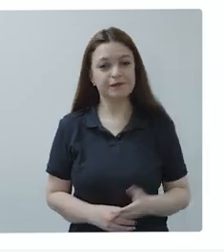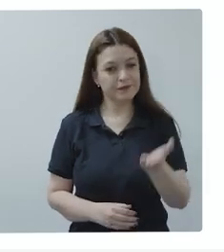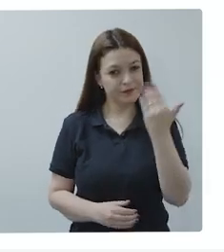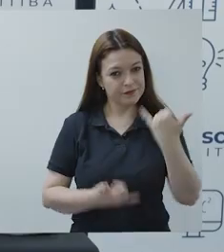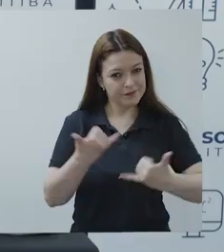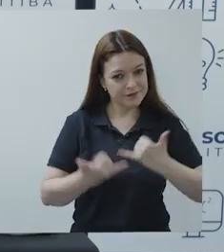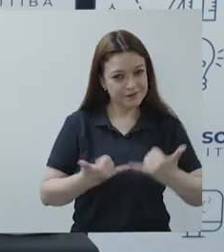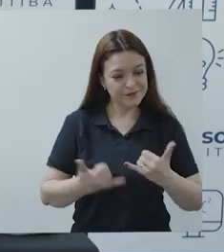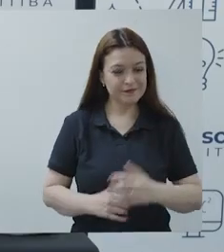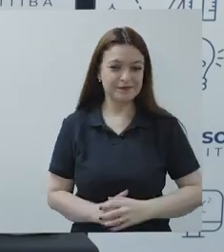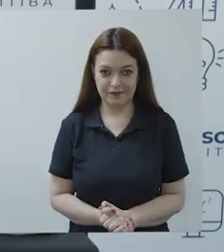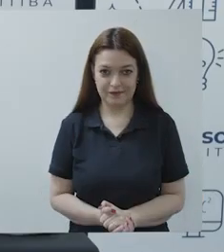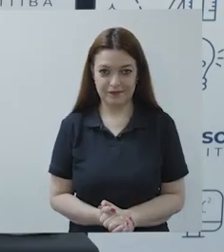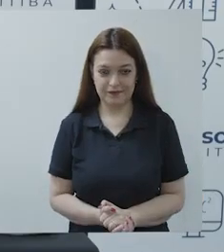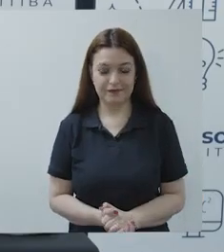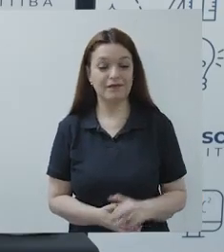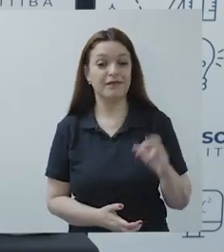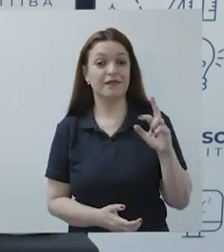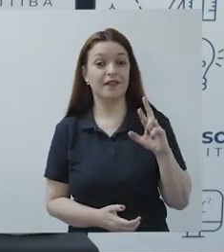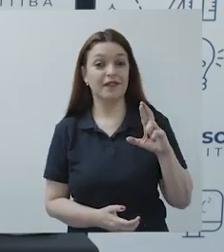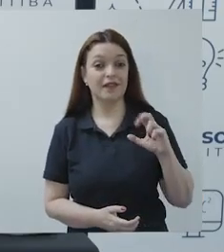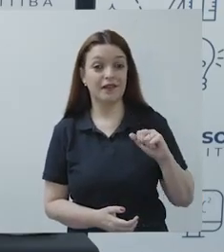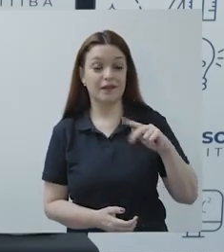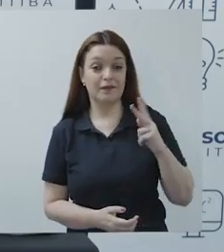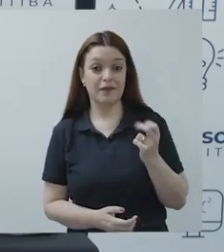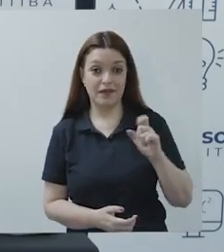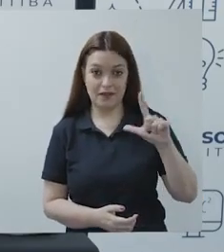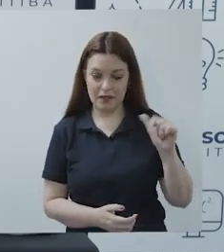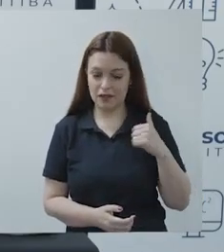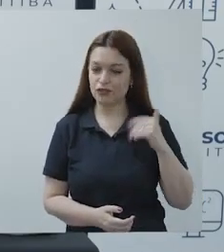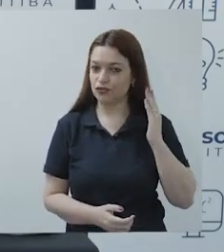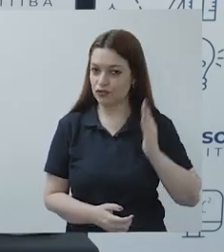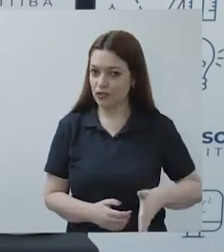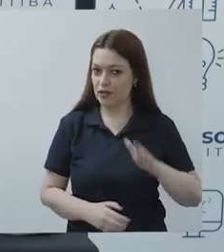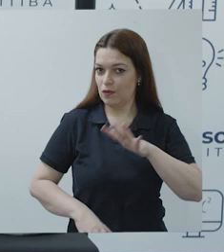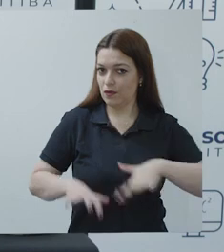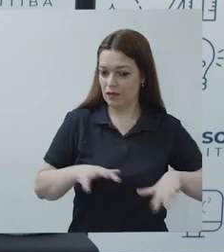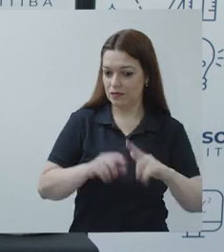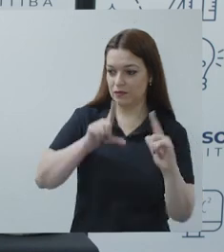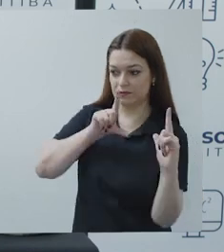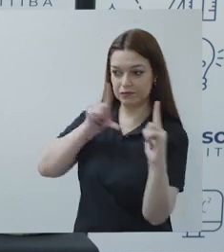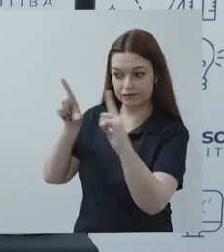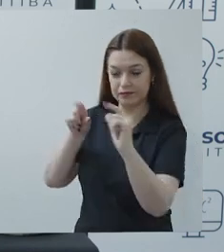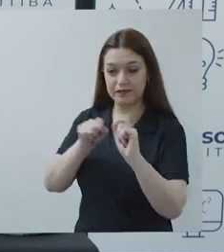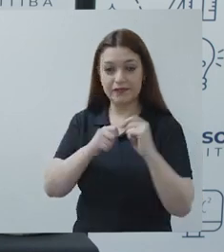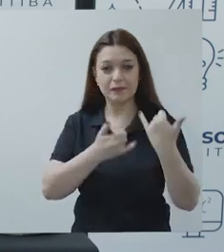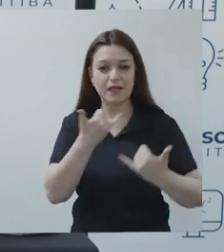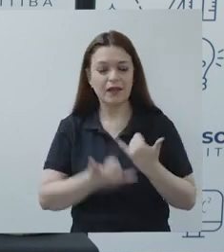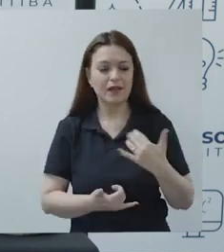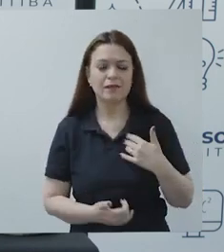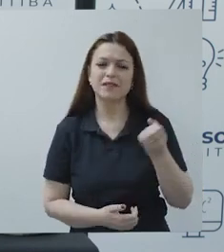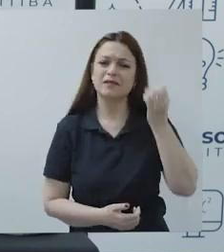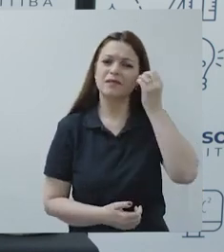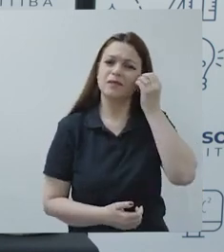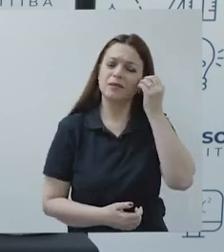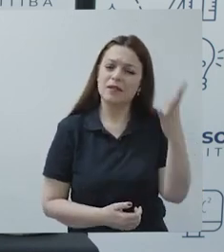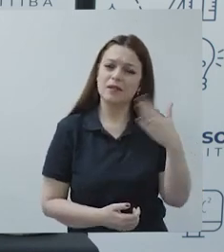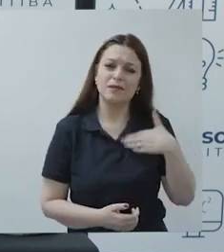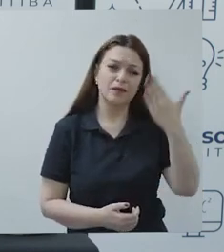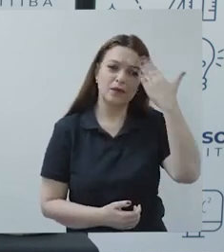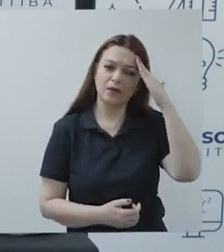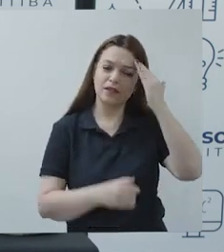Vamos jogar? Rafaela, já organizamos na nossa sala aqui para jogar, só que eu não me lembro direito